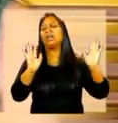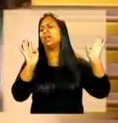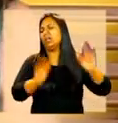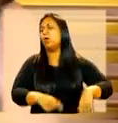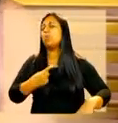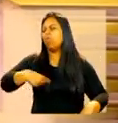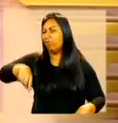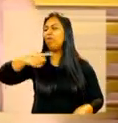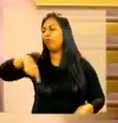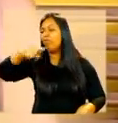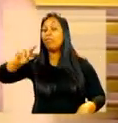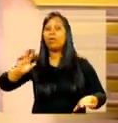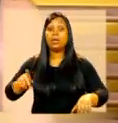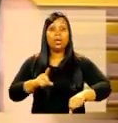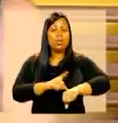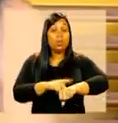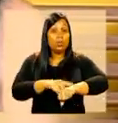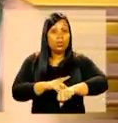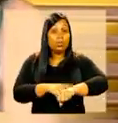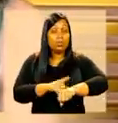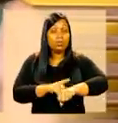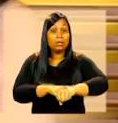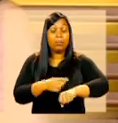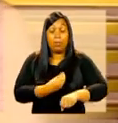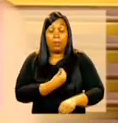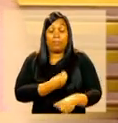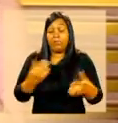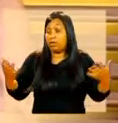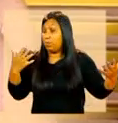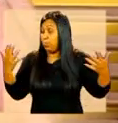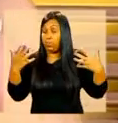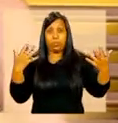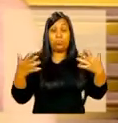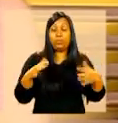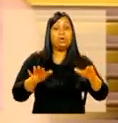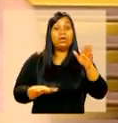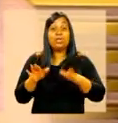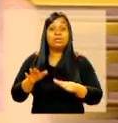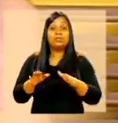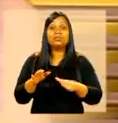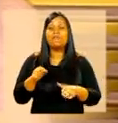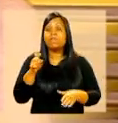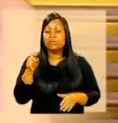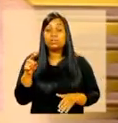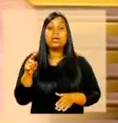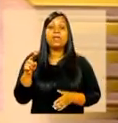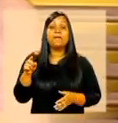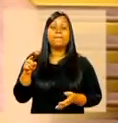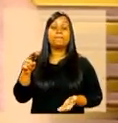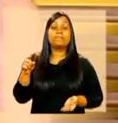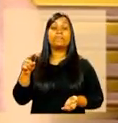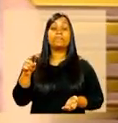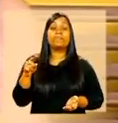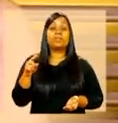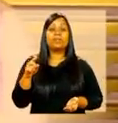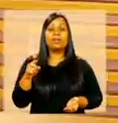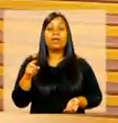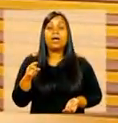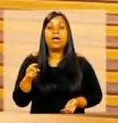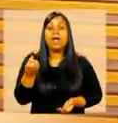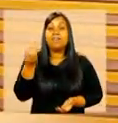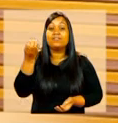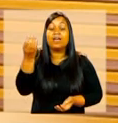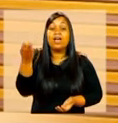pode deixar, eu vou ver. Tá tudo certo. E o tempo, a gente tem uma vida tão corrida, né? Que muitas vezes você voa,